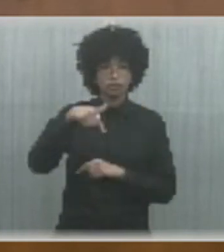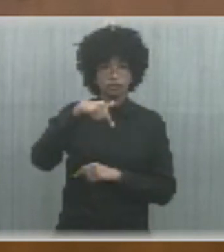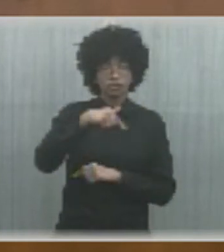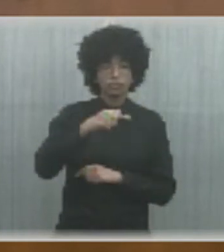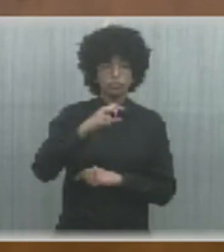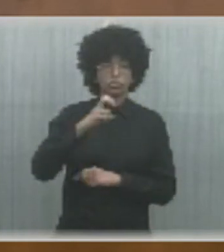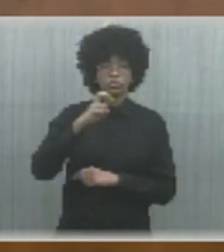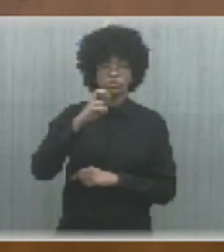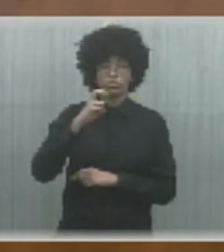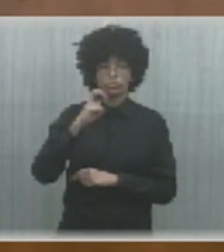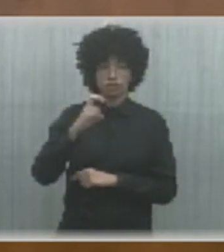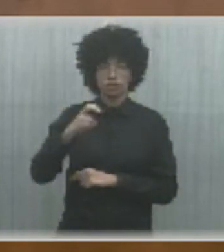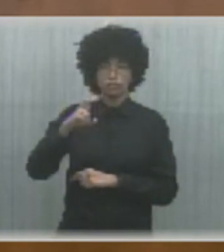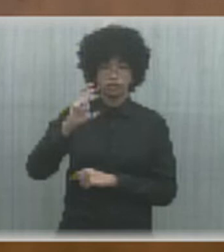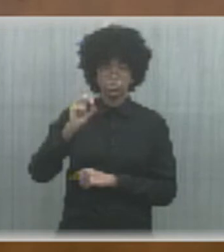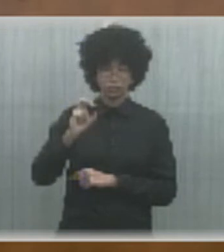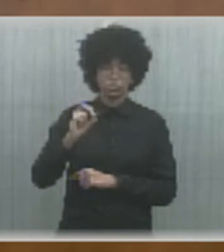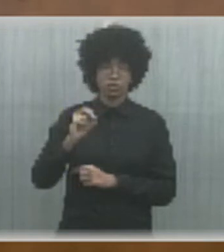7.750.